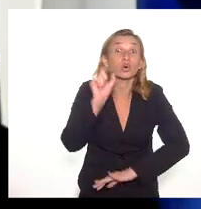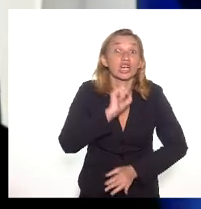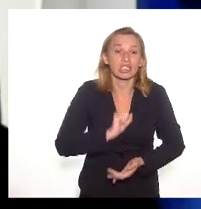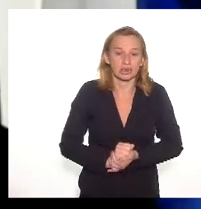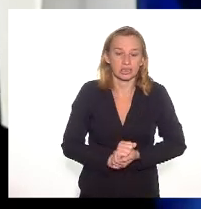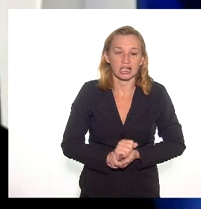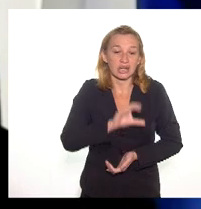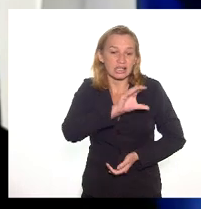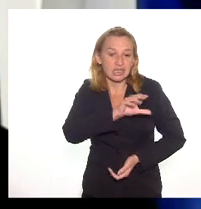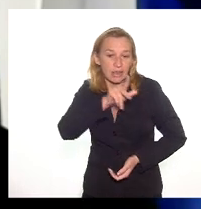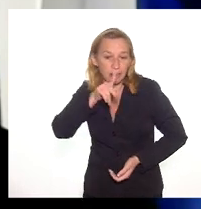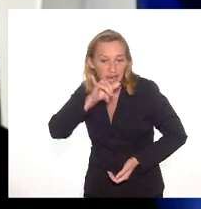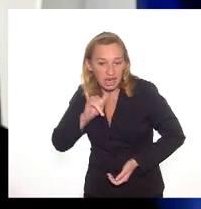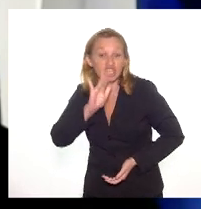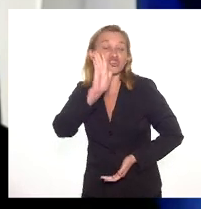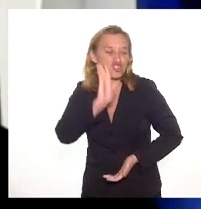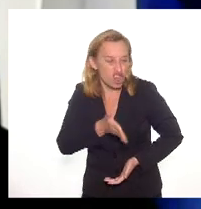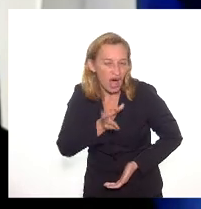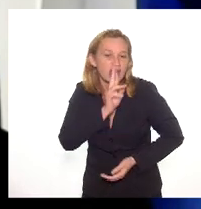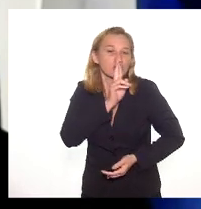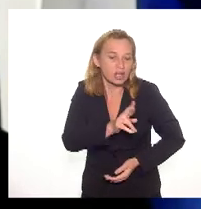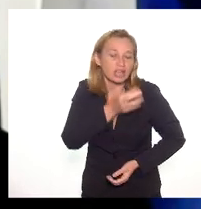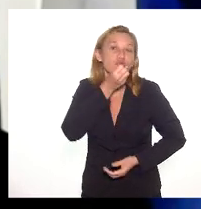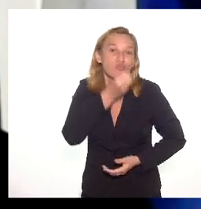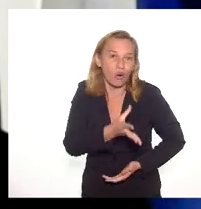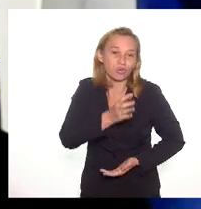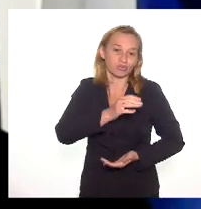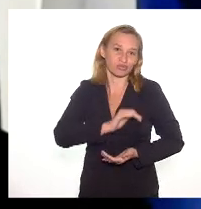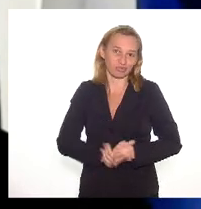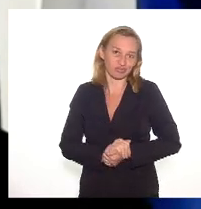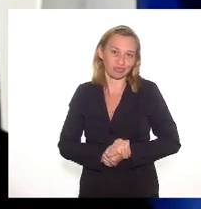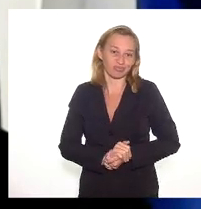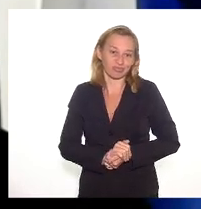que a CPI já deu resultado.